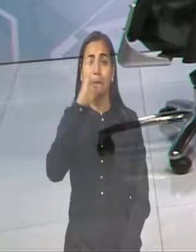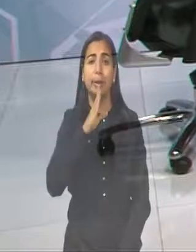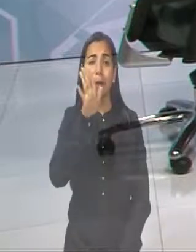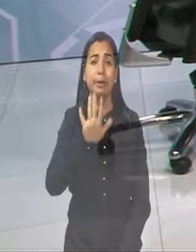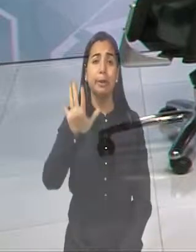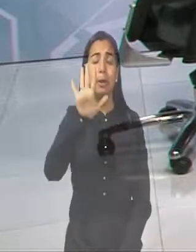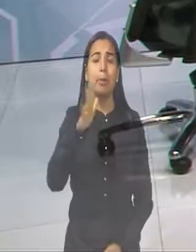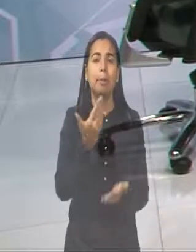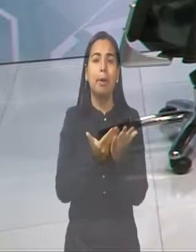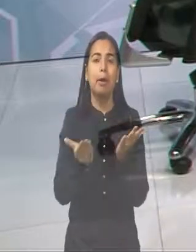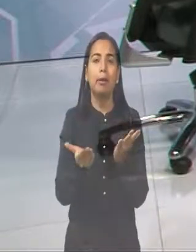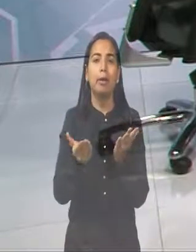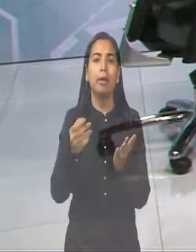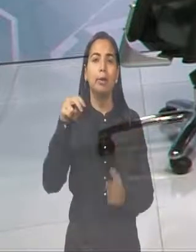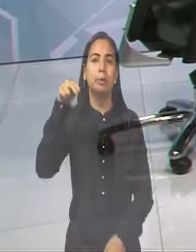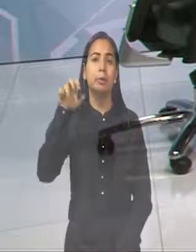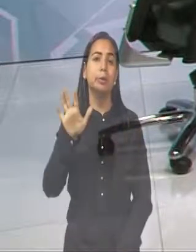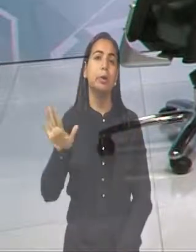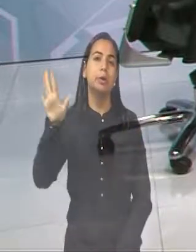os governos ditos